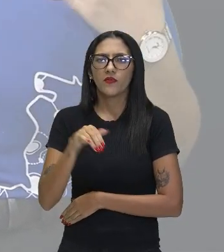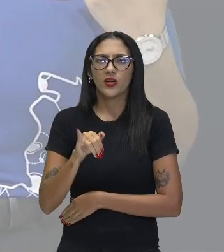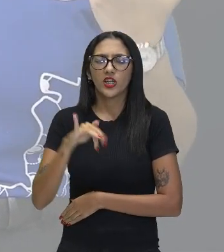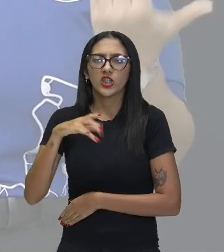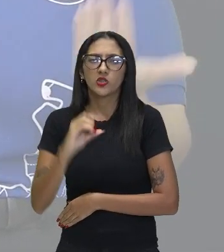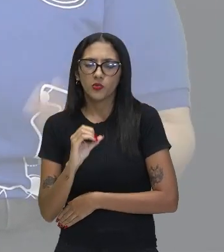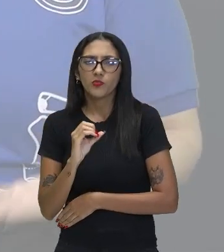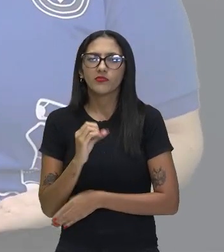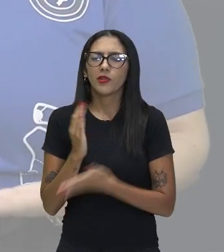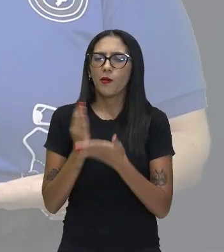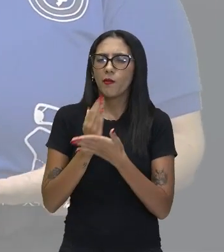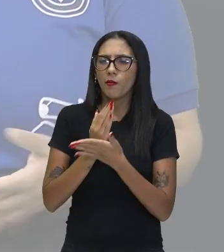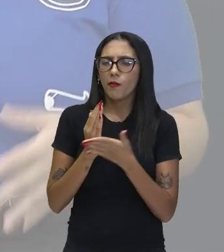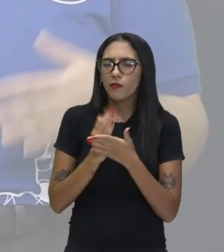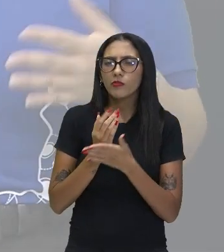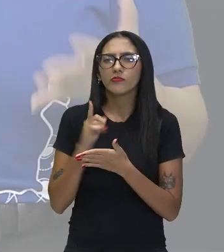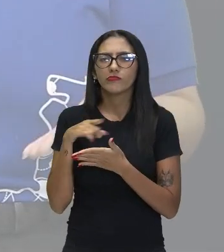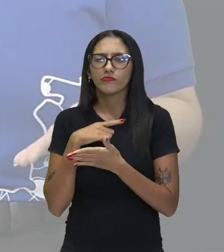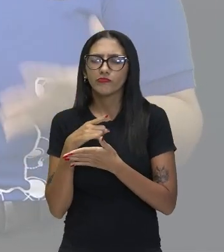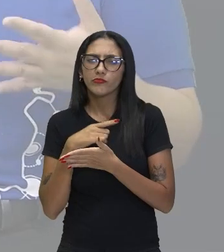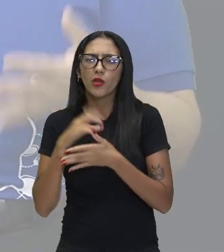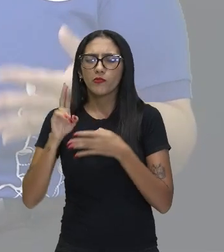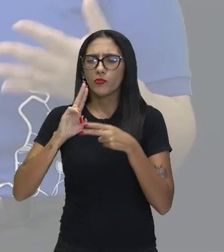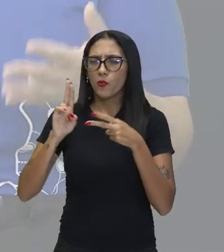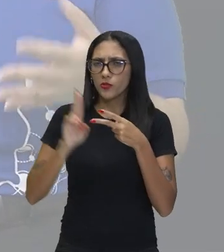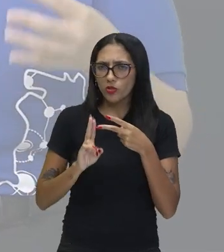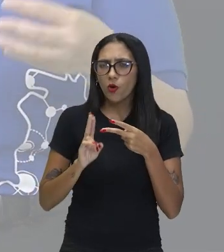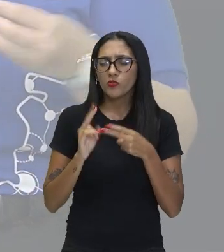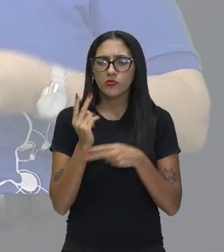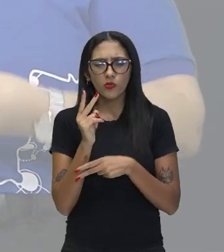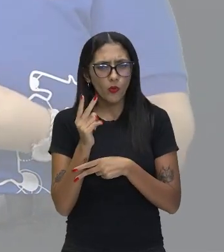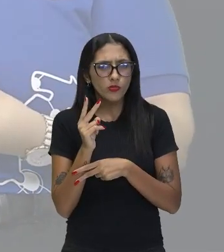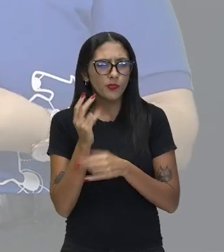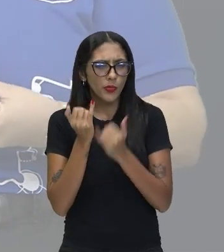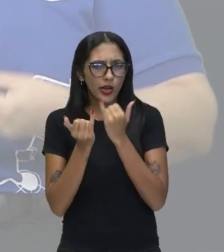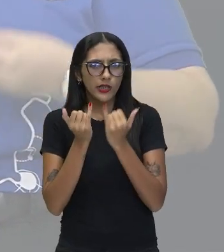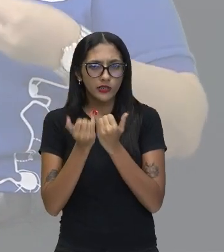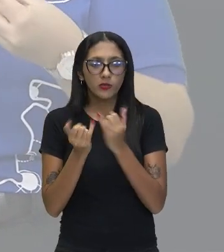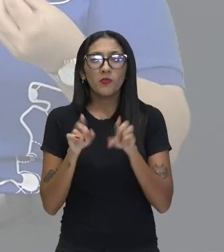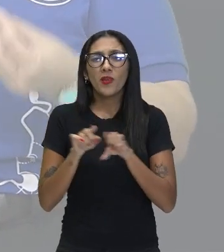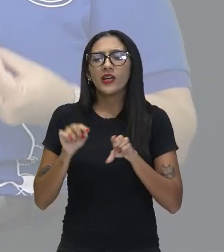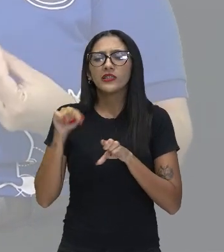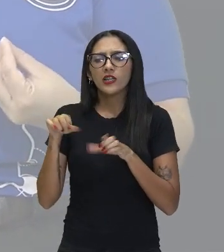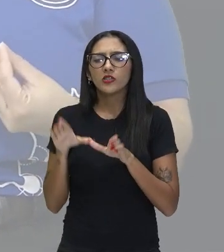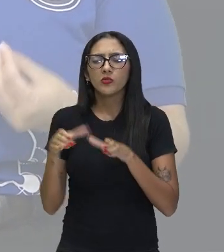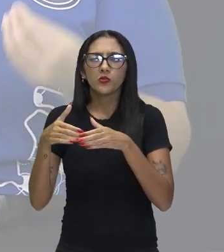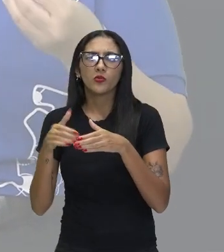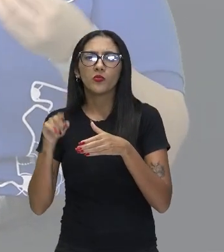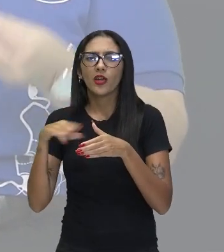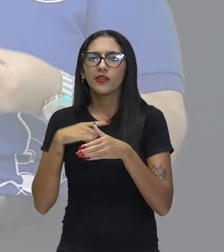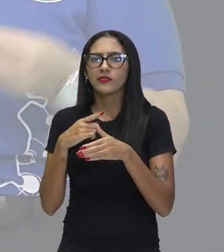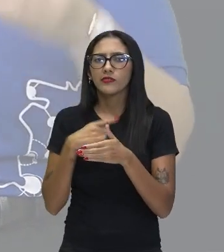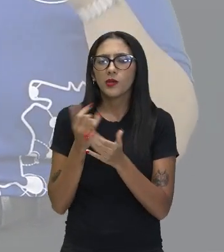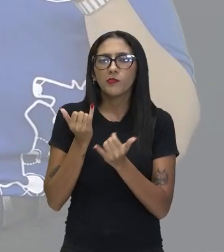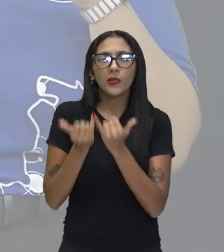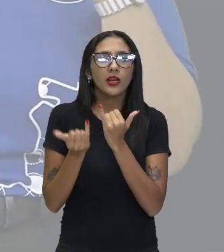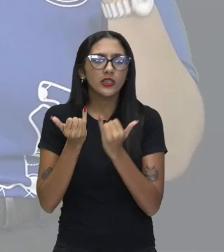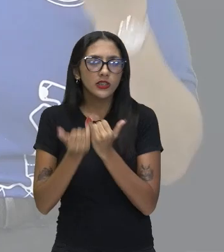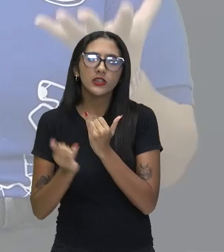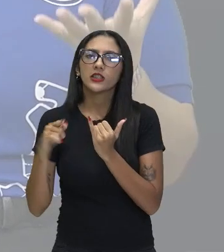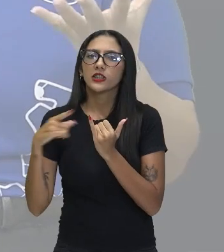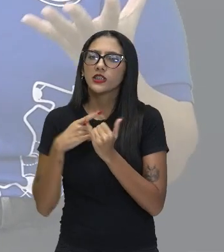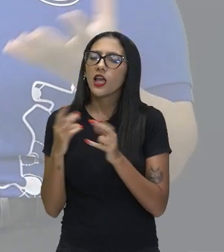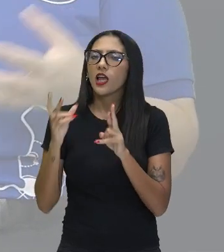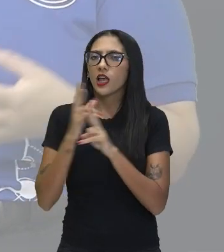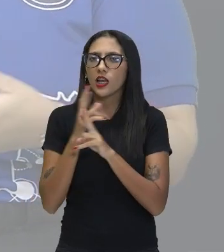como movimento antropófago, e esse, vamos dizer assim, é o que é mais comumente associado